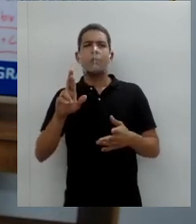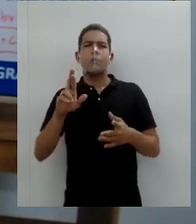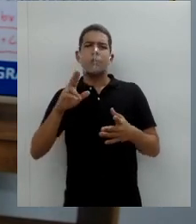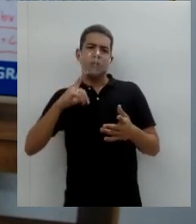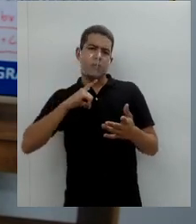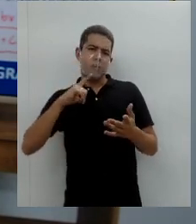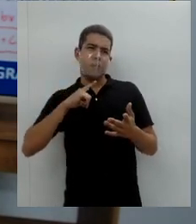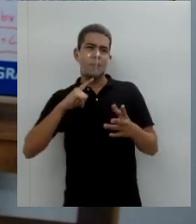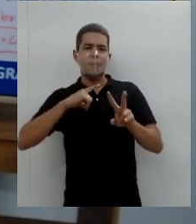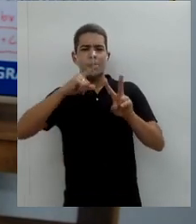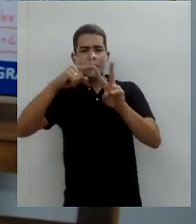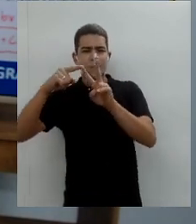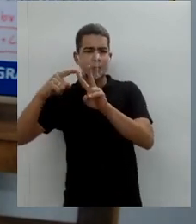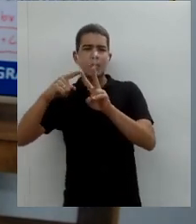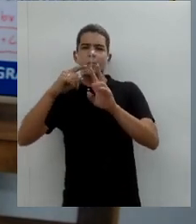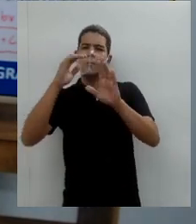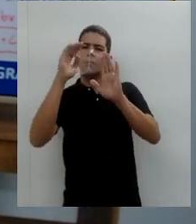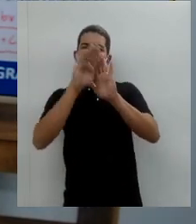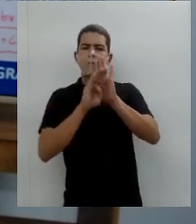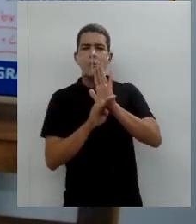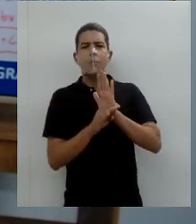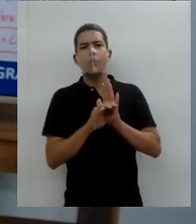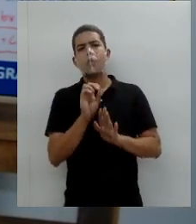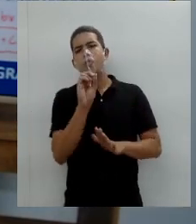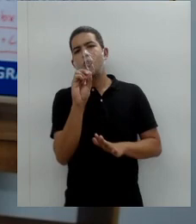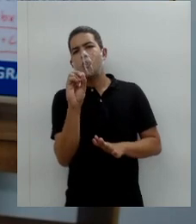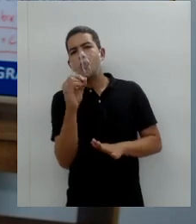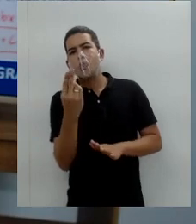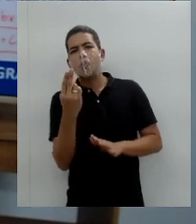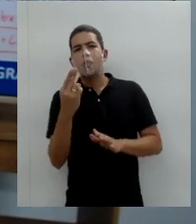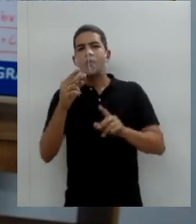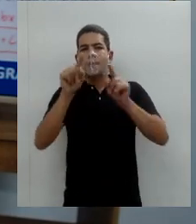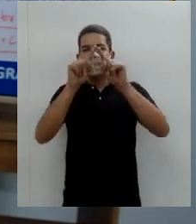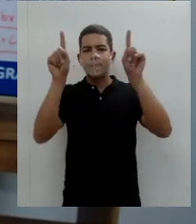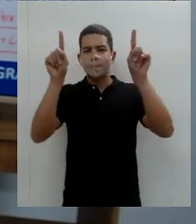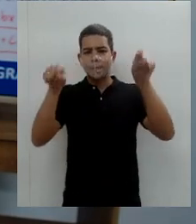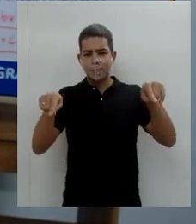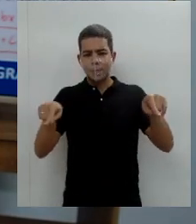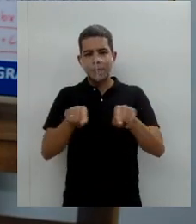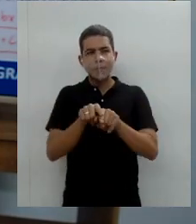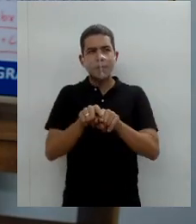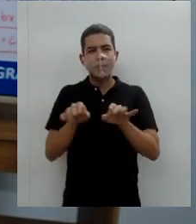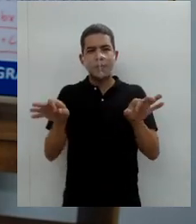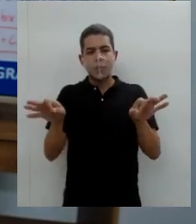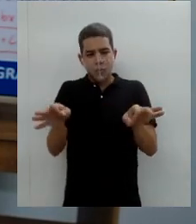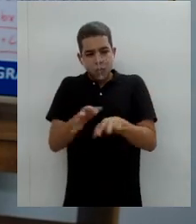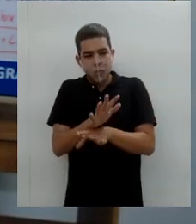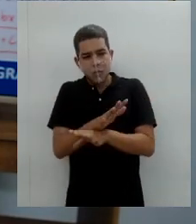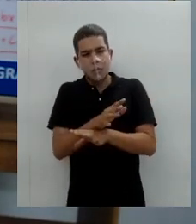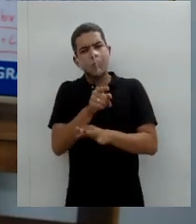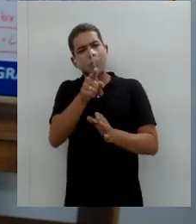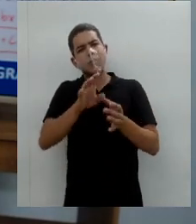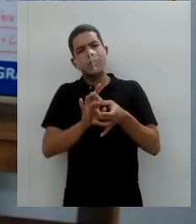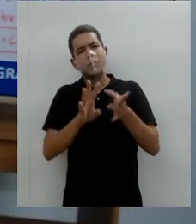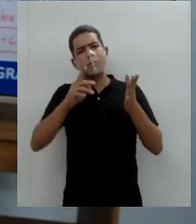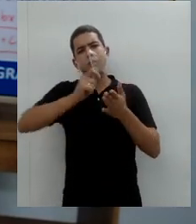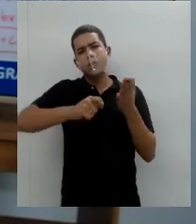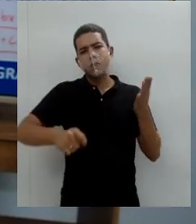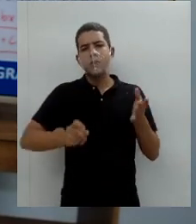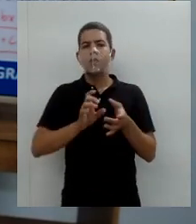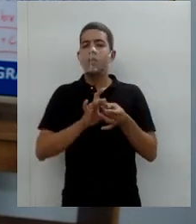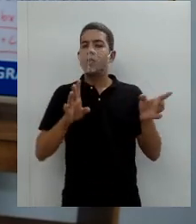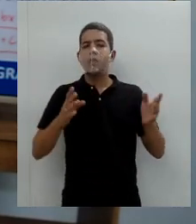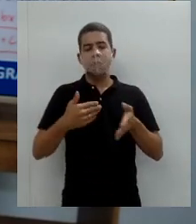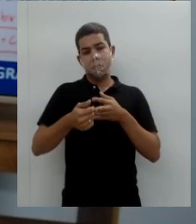vier apresentada na forma fatorada. Você pode completar quadrados, então você agora é livre para escrever ou resolver